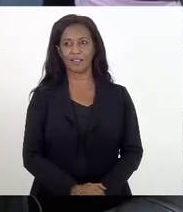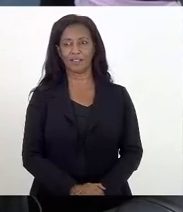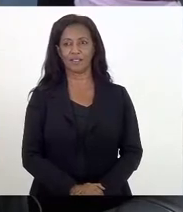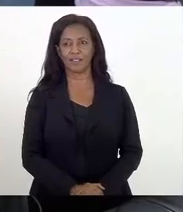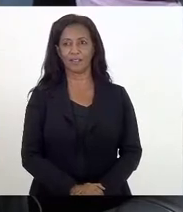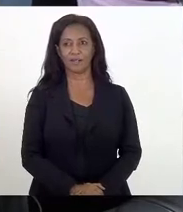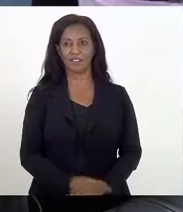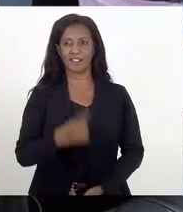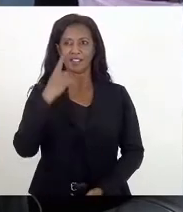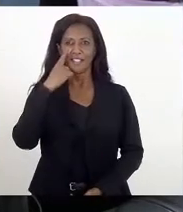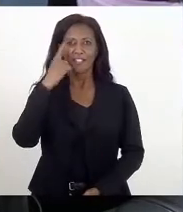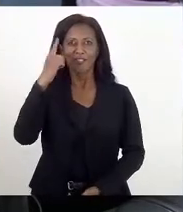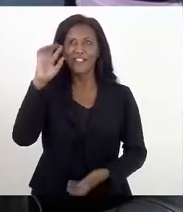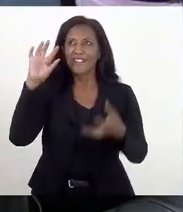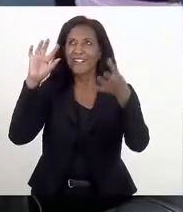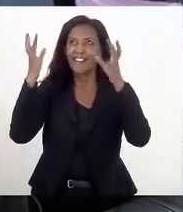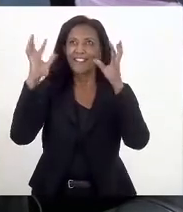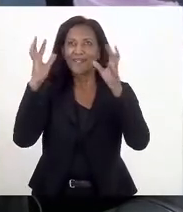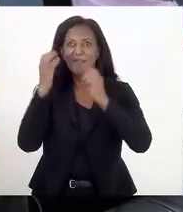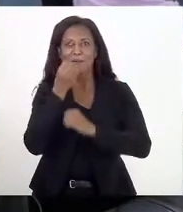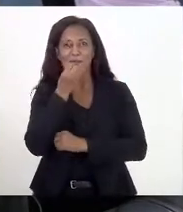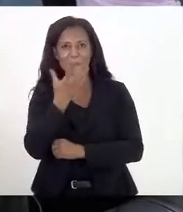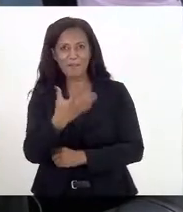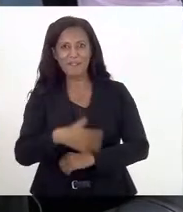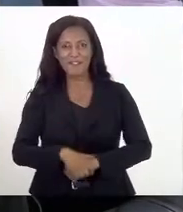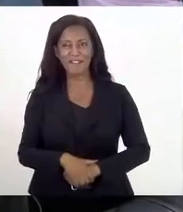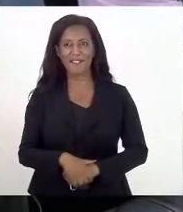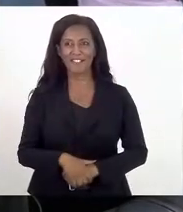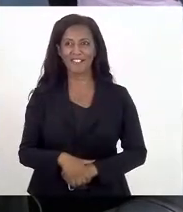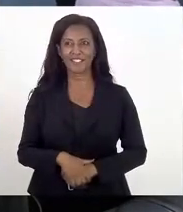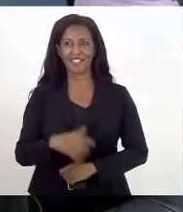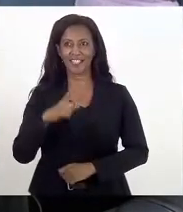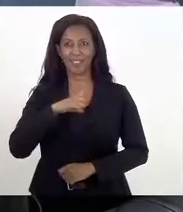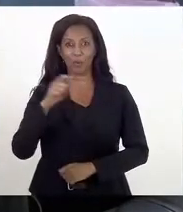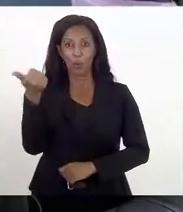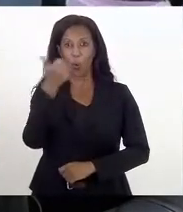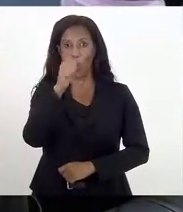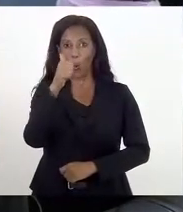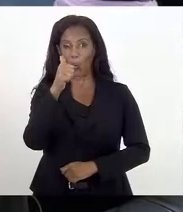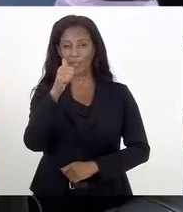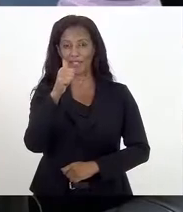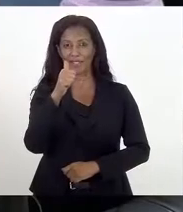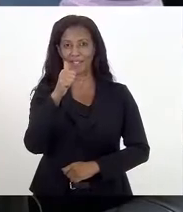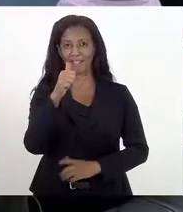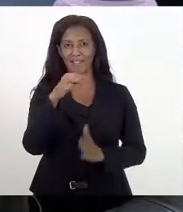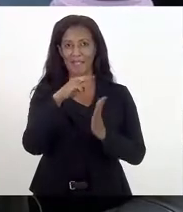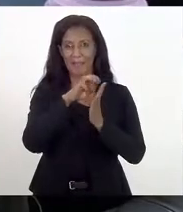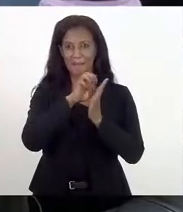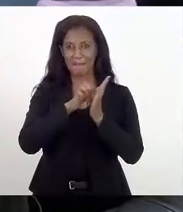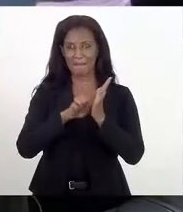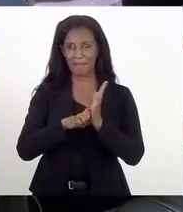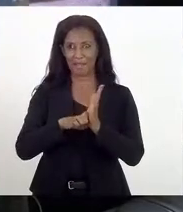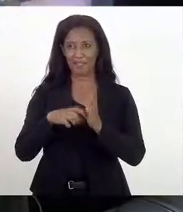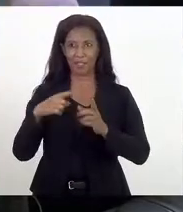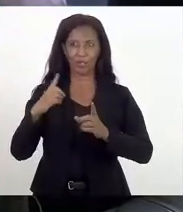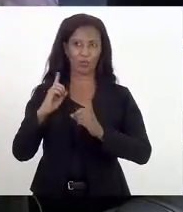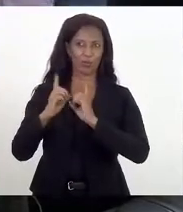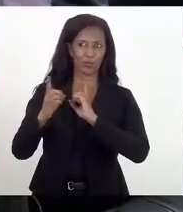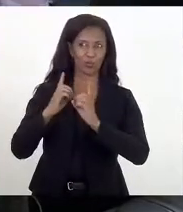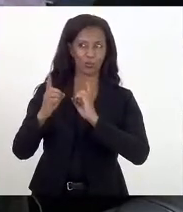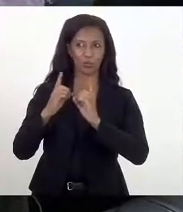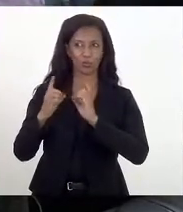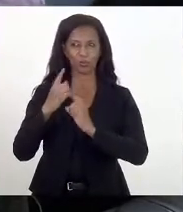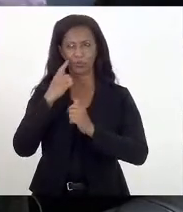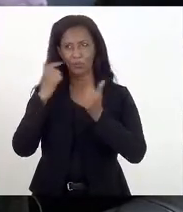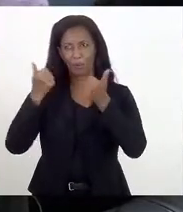Eu vi que o clima está bom. Temos 11 emendas. Eu vou abrir para discutir, vamos analisar